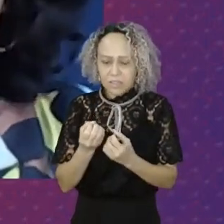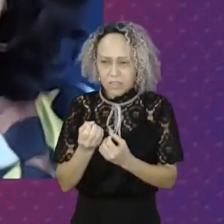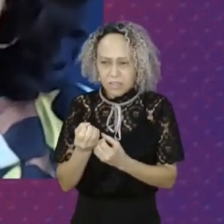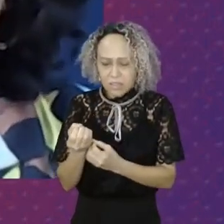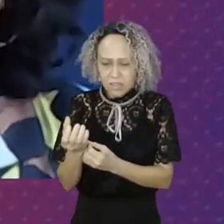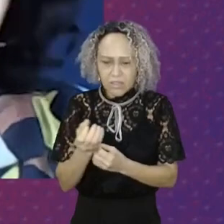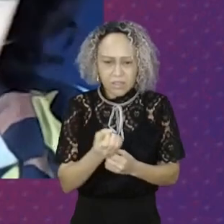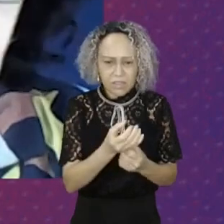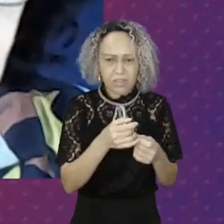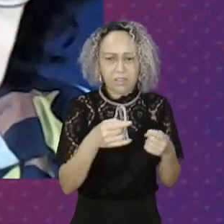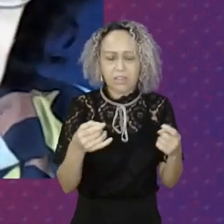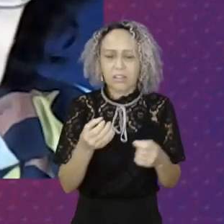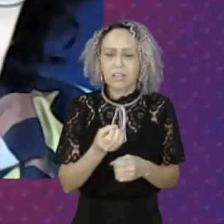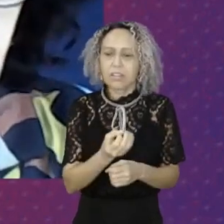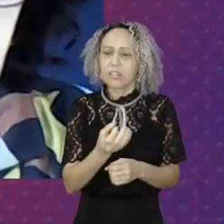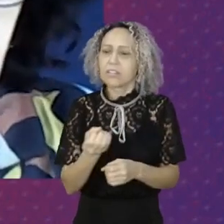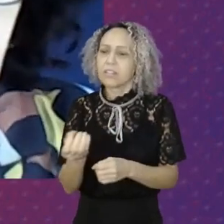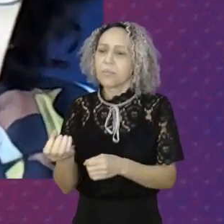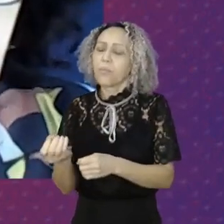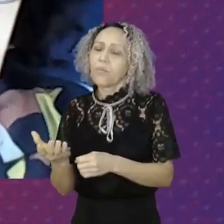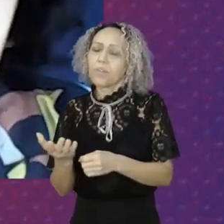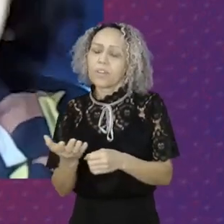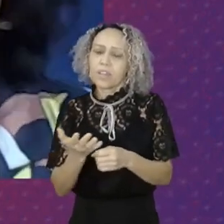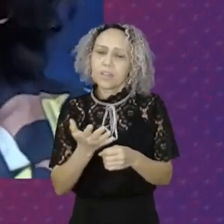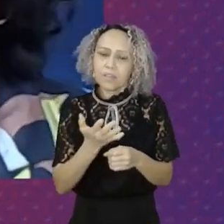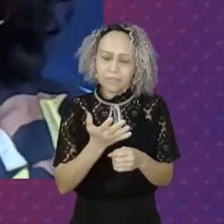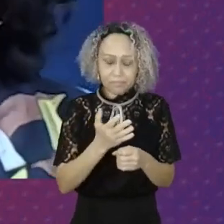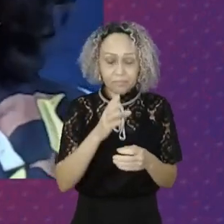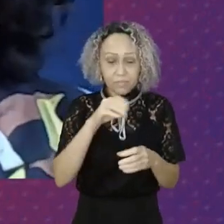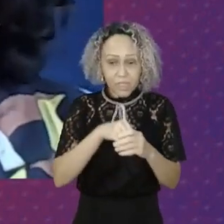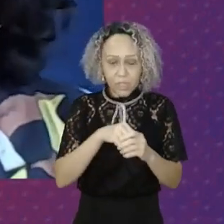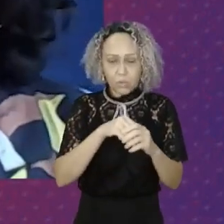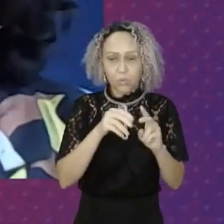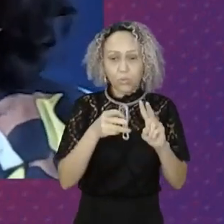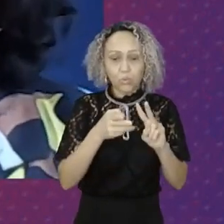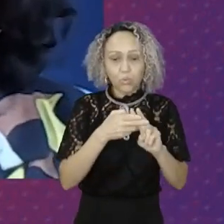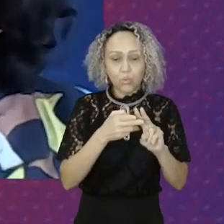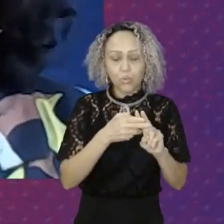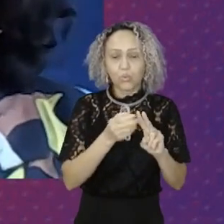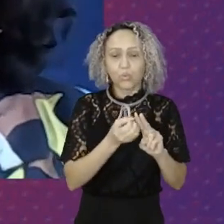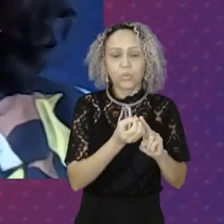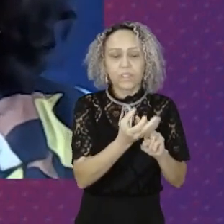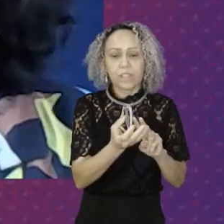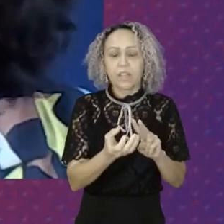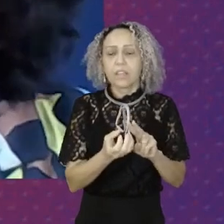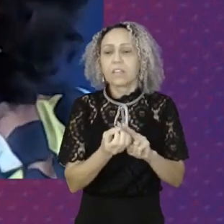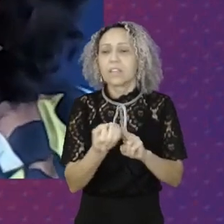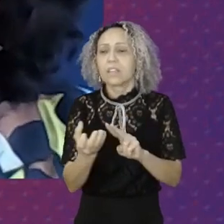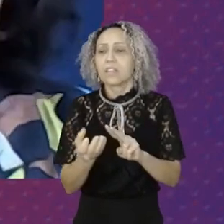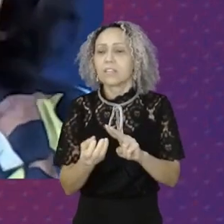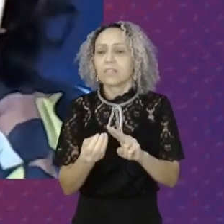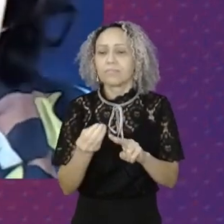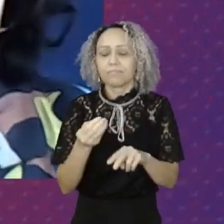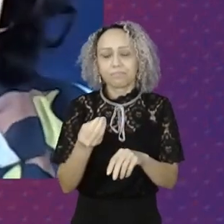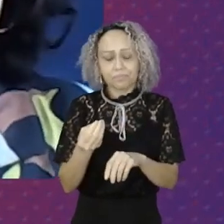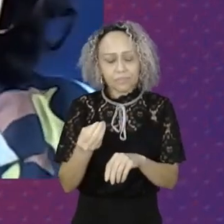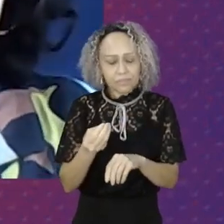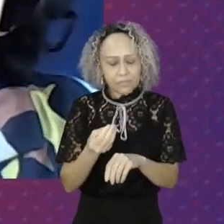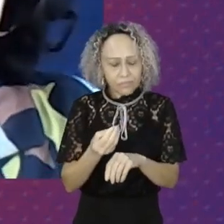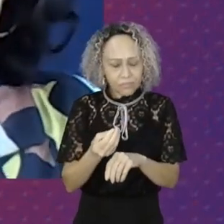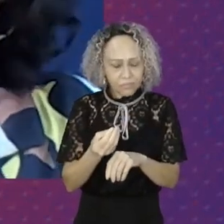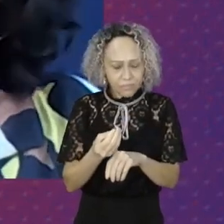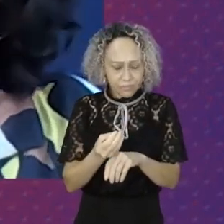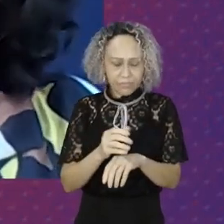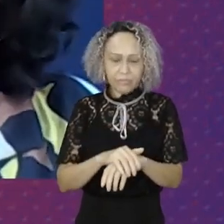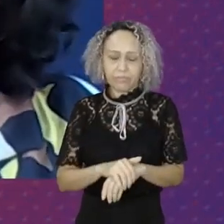gratuitamente no Sistema Único de Saúde. Então, esse também é um debate muito importante,